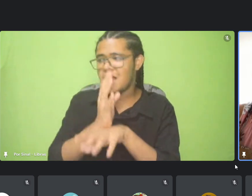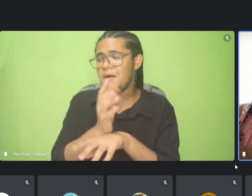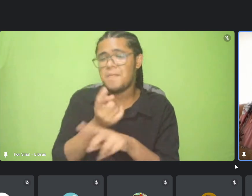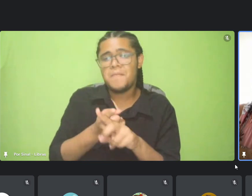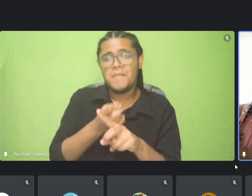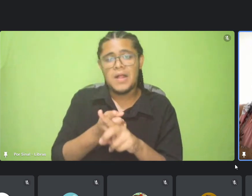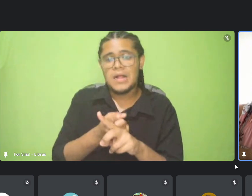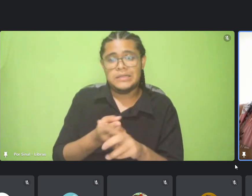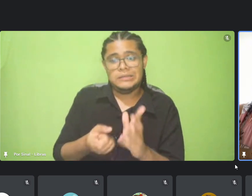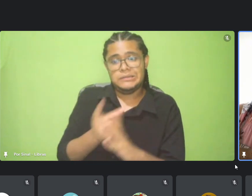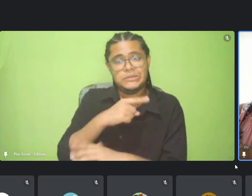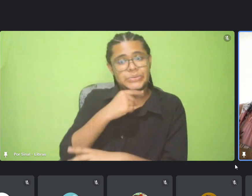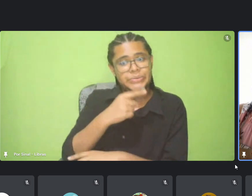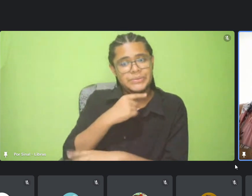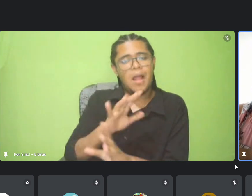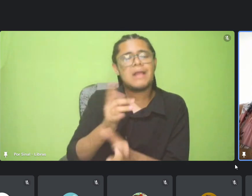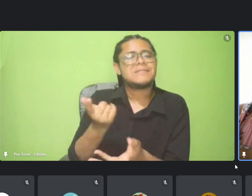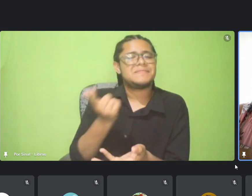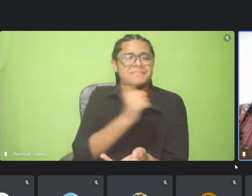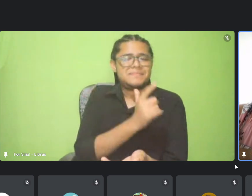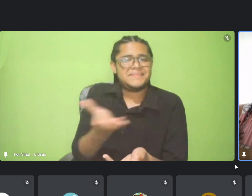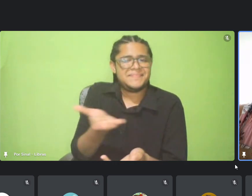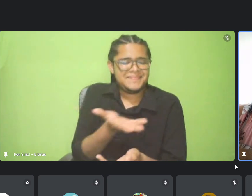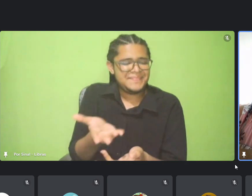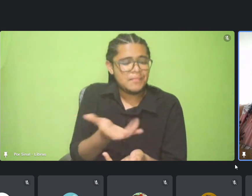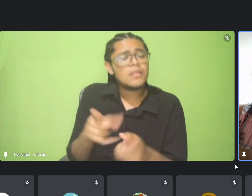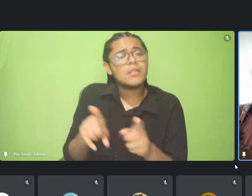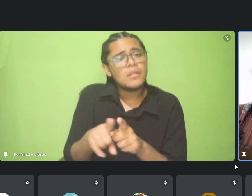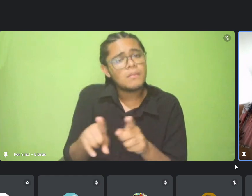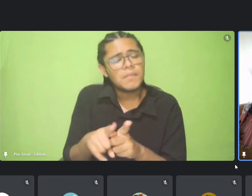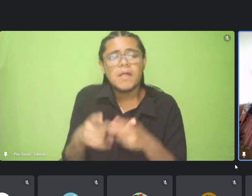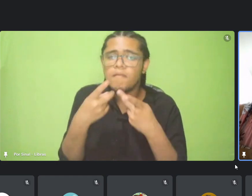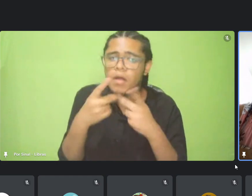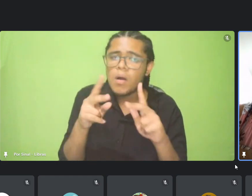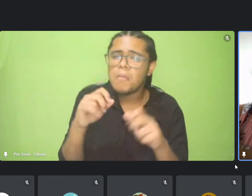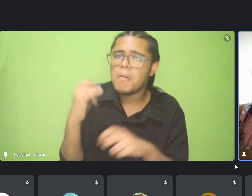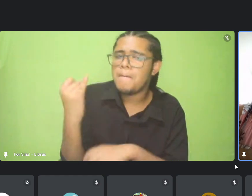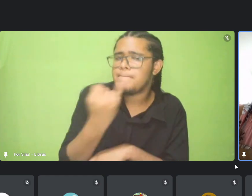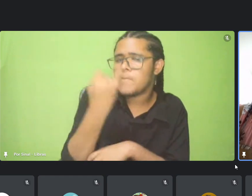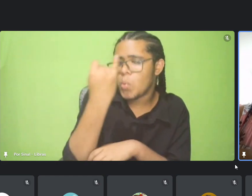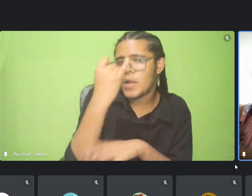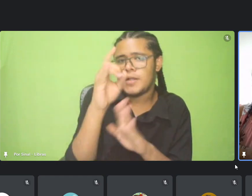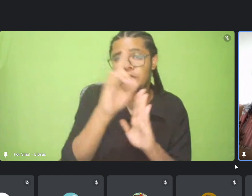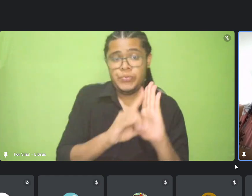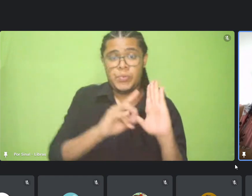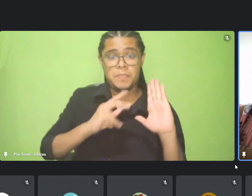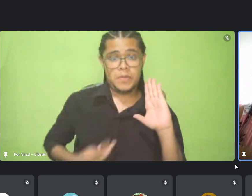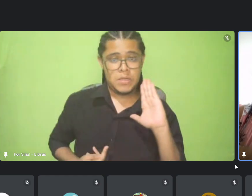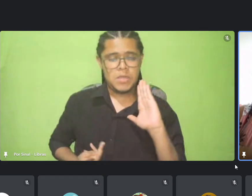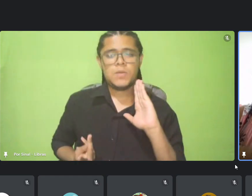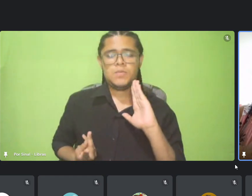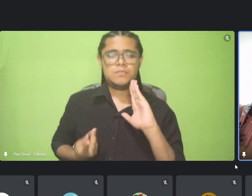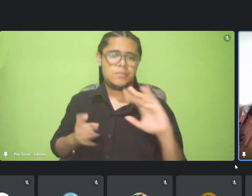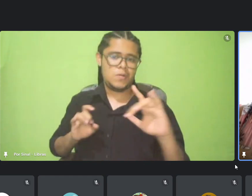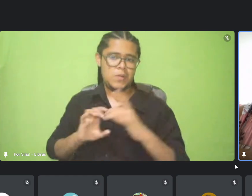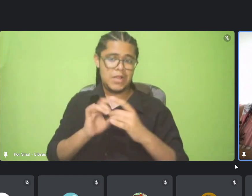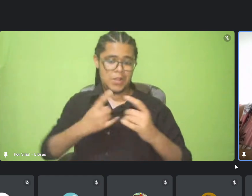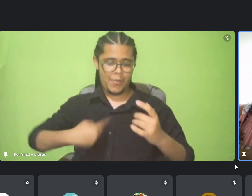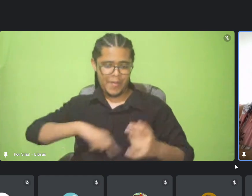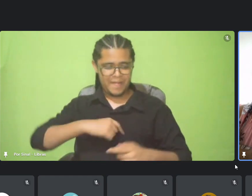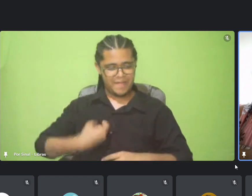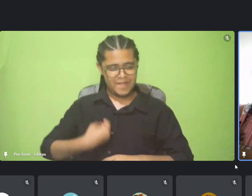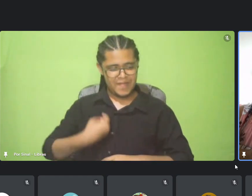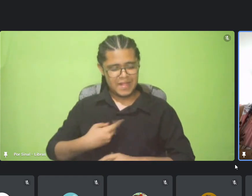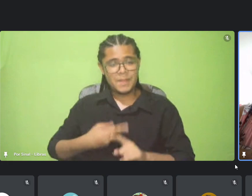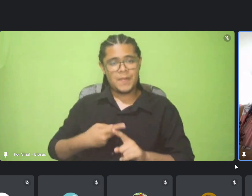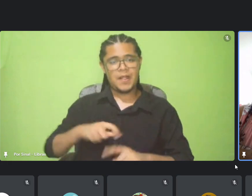certo, mas agora deu. E falar da importância, né, dos direitos humanos em nossas vidas, a mulher, principalmente mulher e mãe em